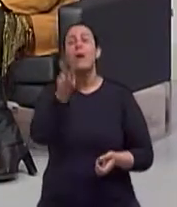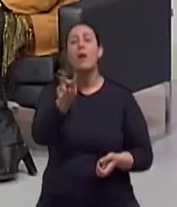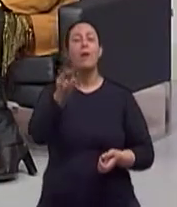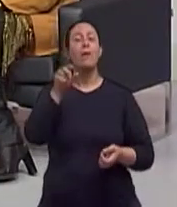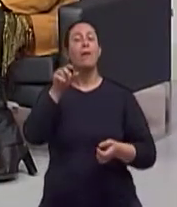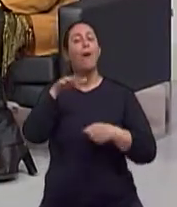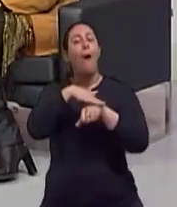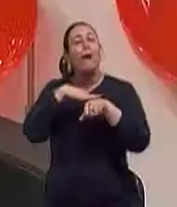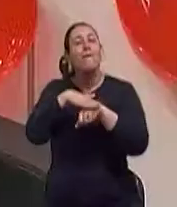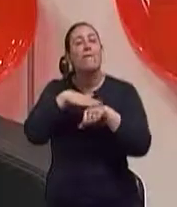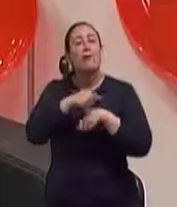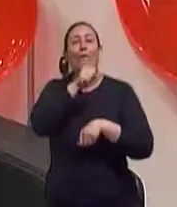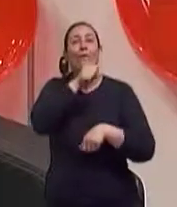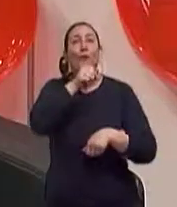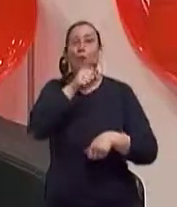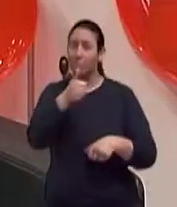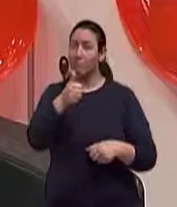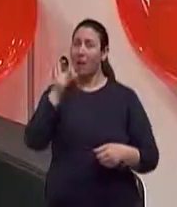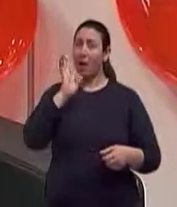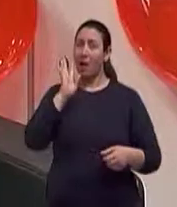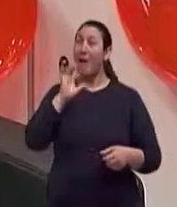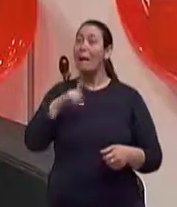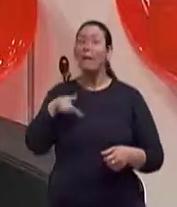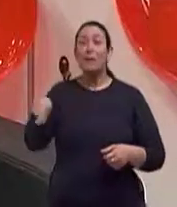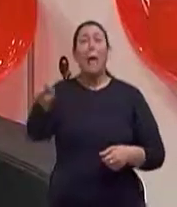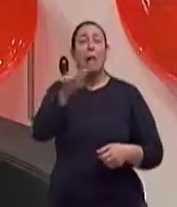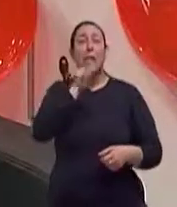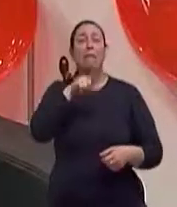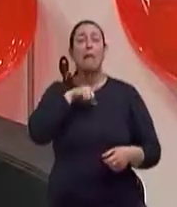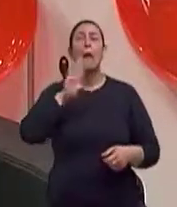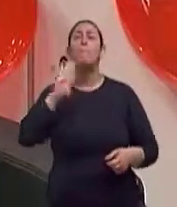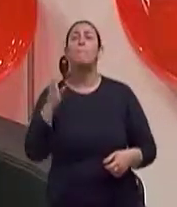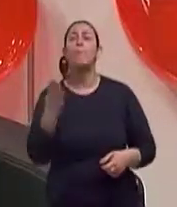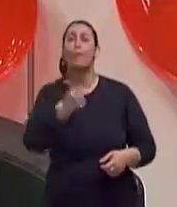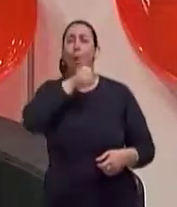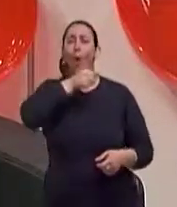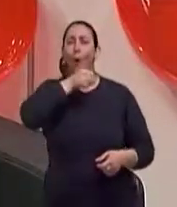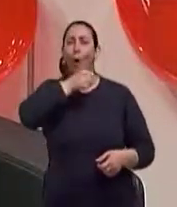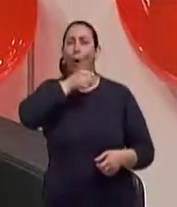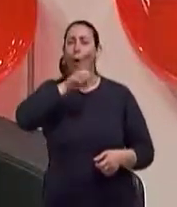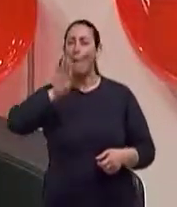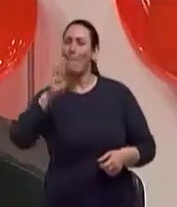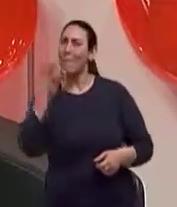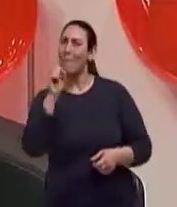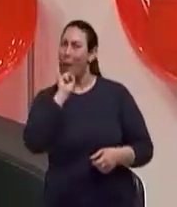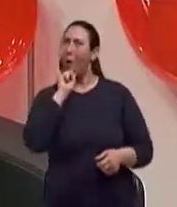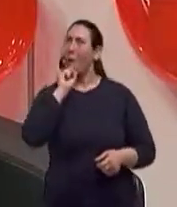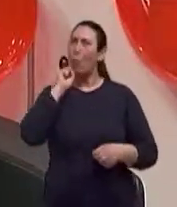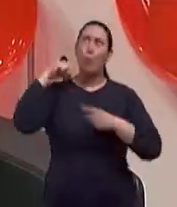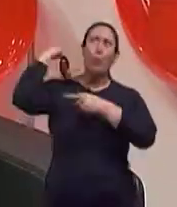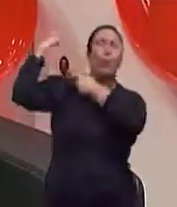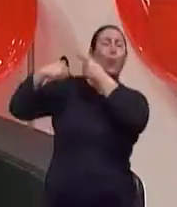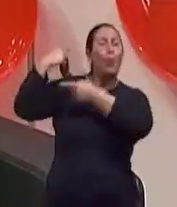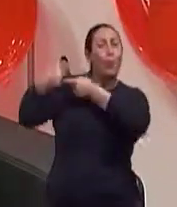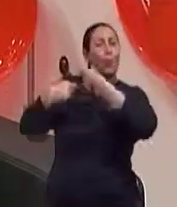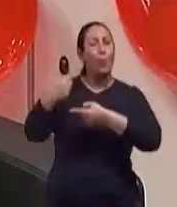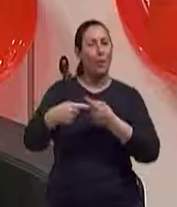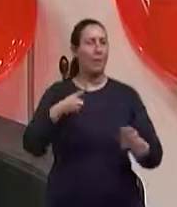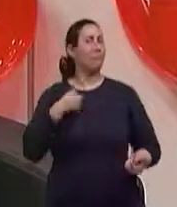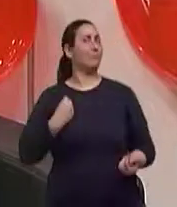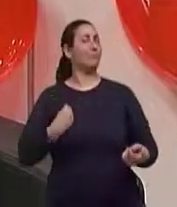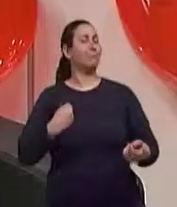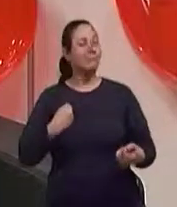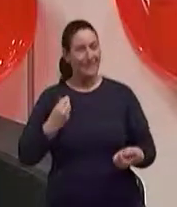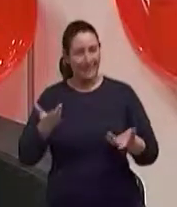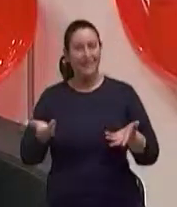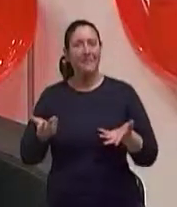seu avô que bacana quem tem bisa e biso Eu acho que isso são histórias presentes que a gente não tem como resgatar talvez